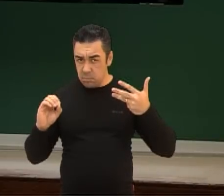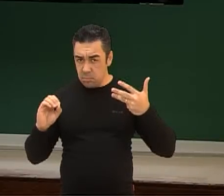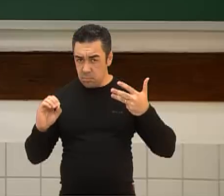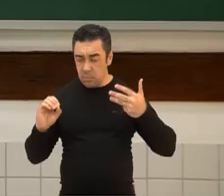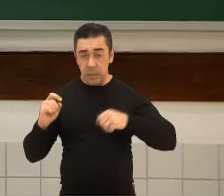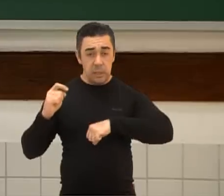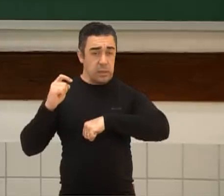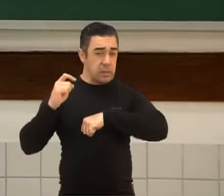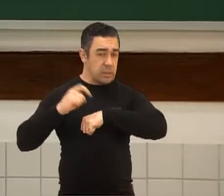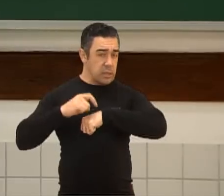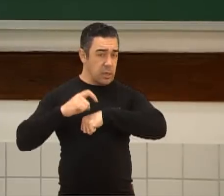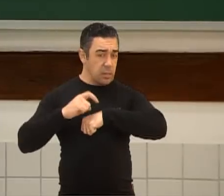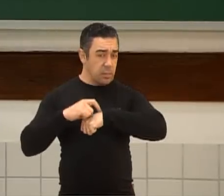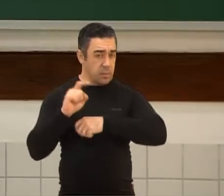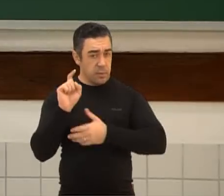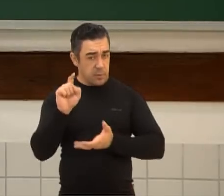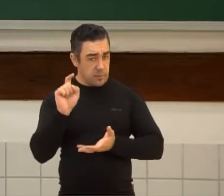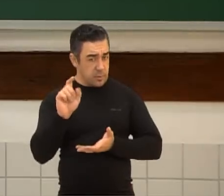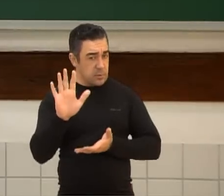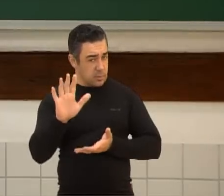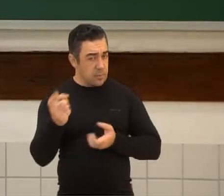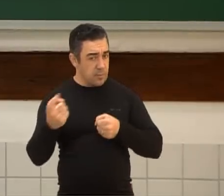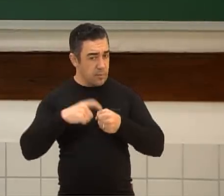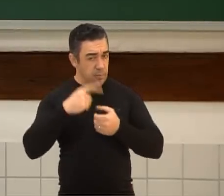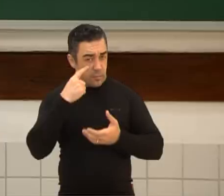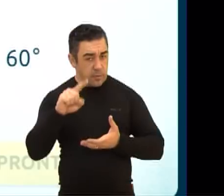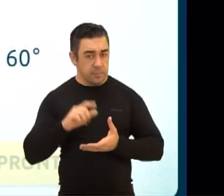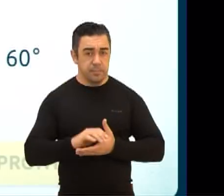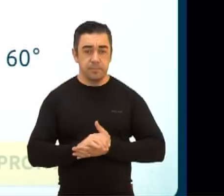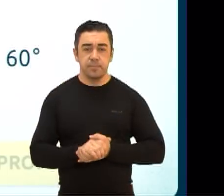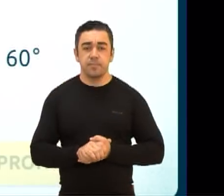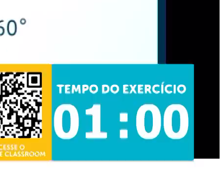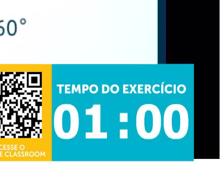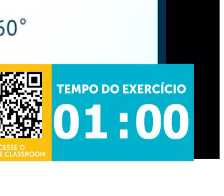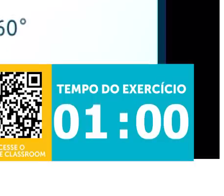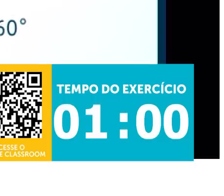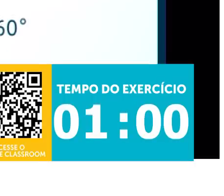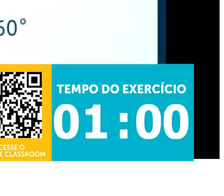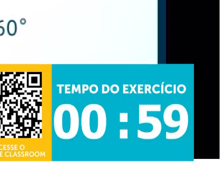graus? Pensem um pouquinho que nós já voltamos com a resolução.